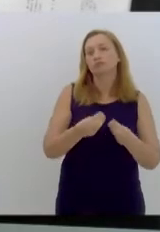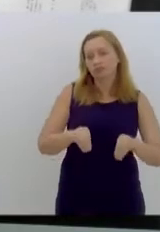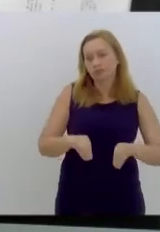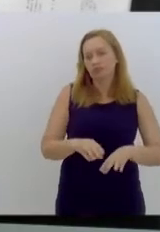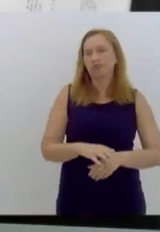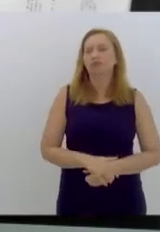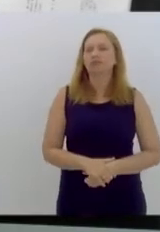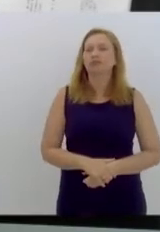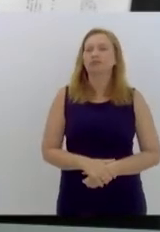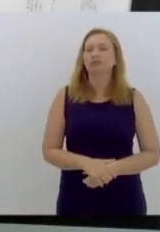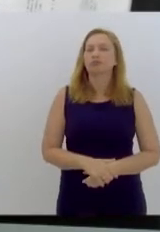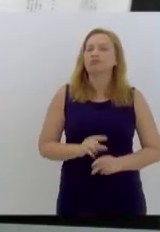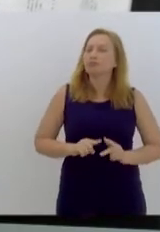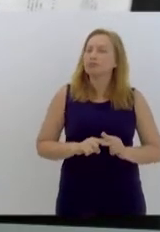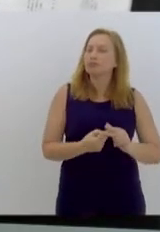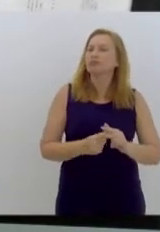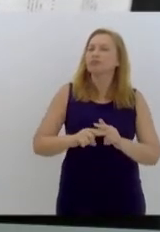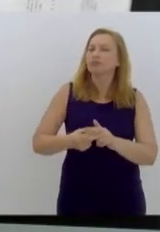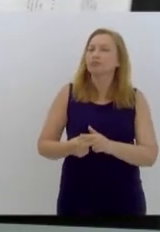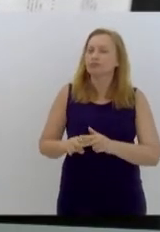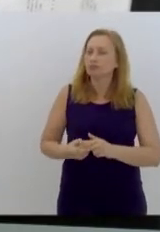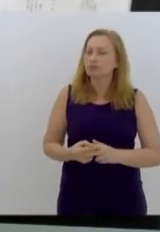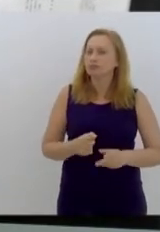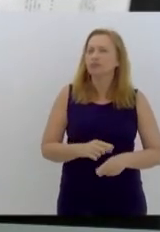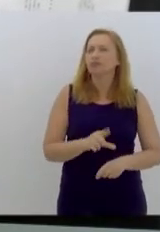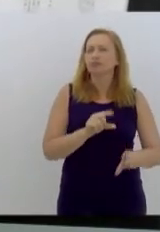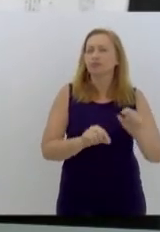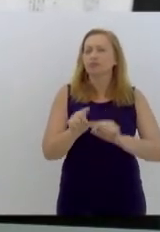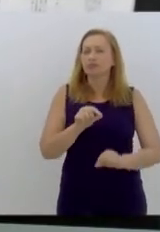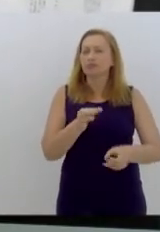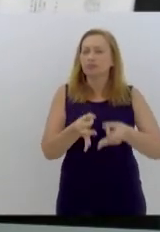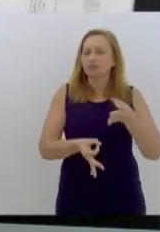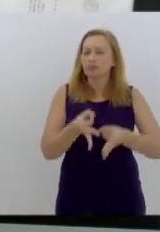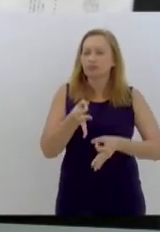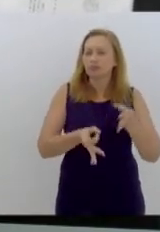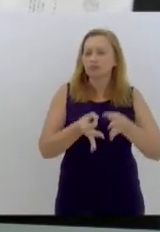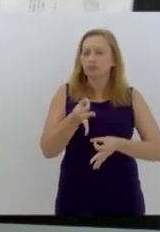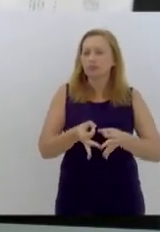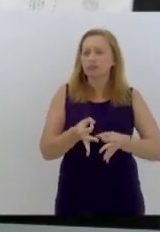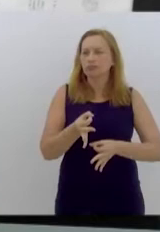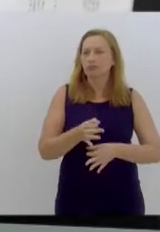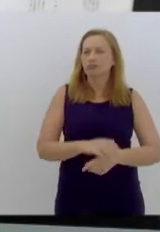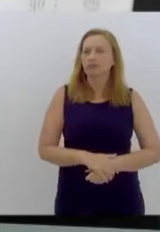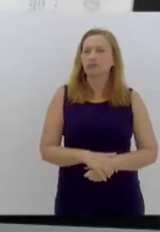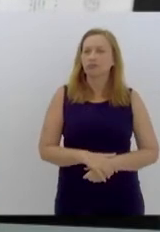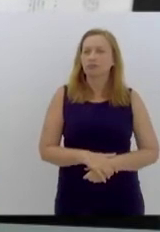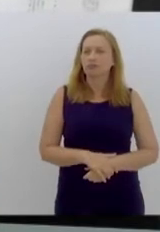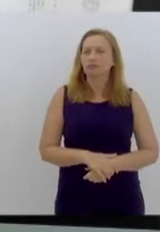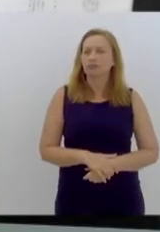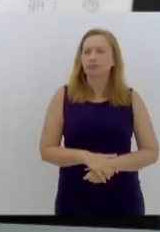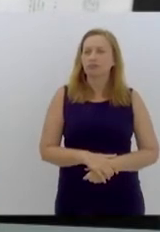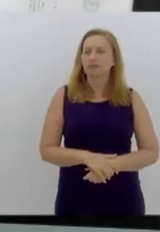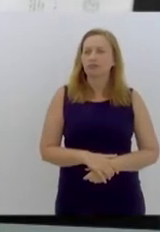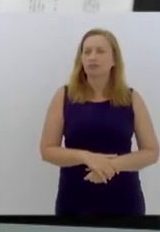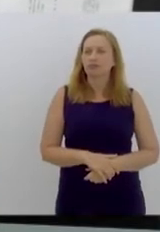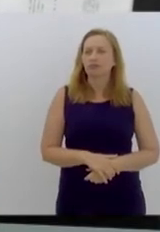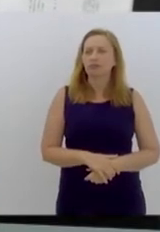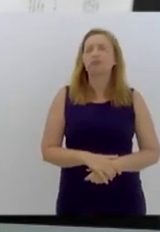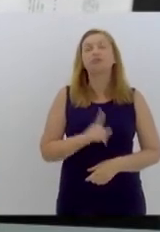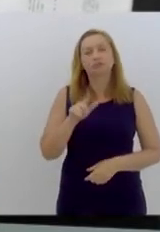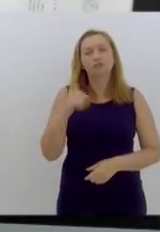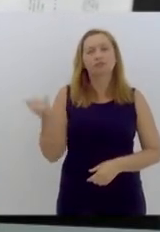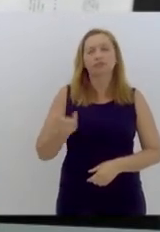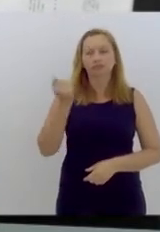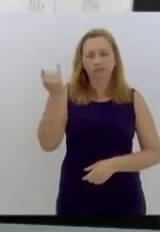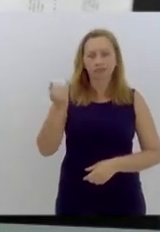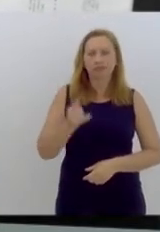E essas alterações que são definidas por liminar na justiça, elas não são retroativas, é dali para frente. Então, é